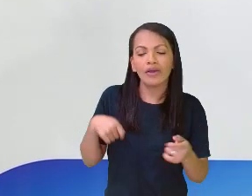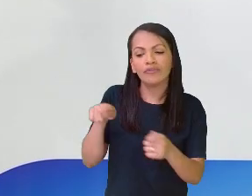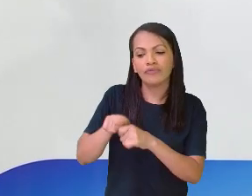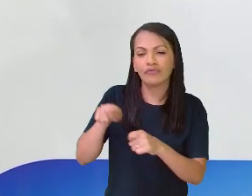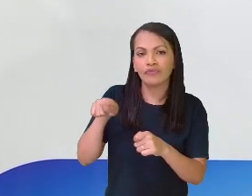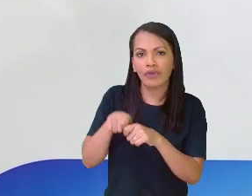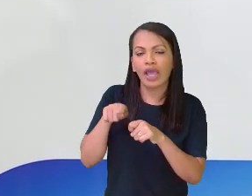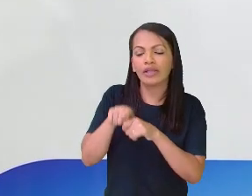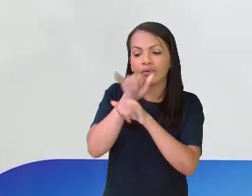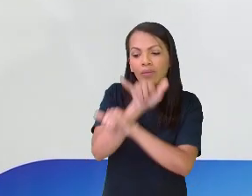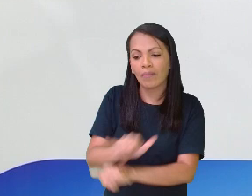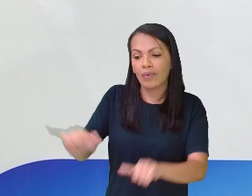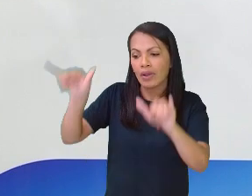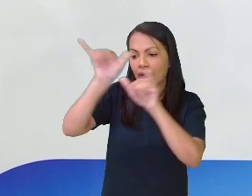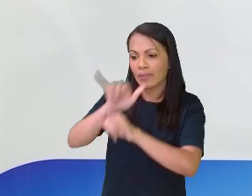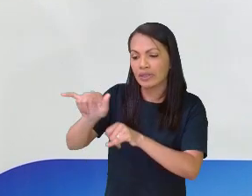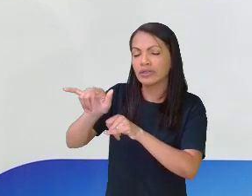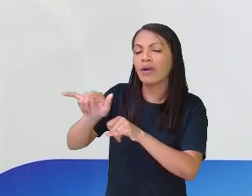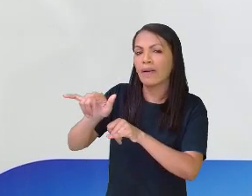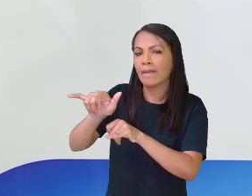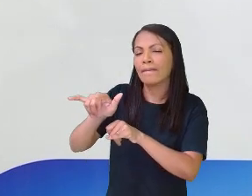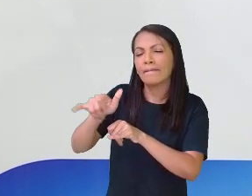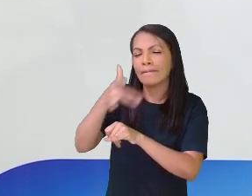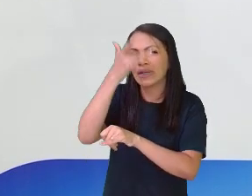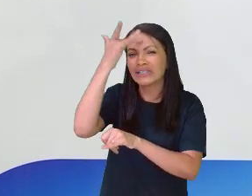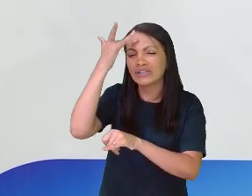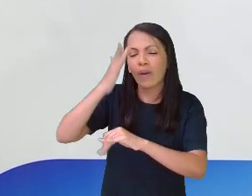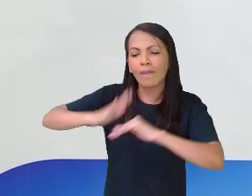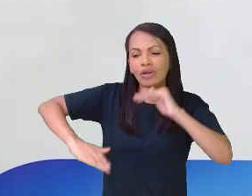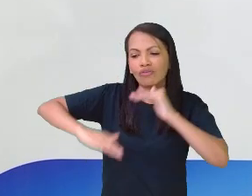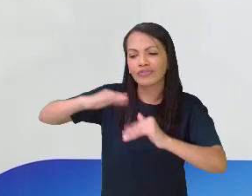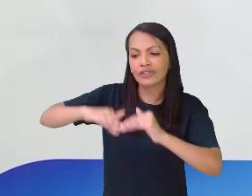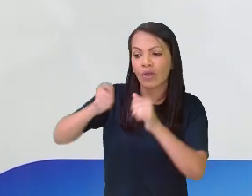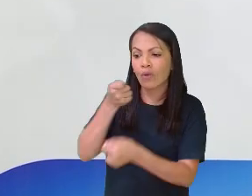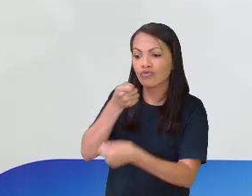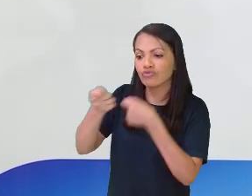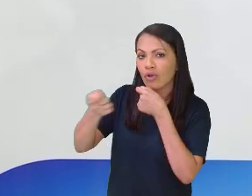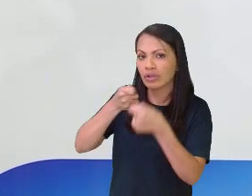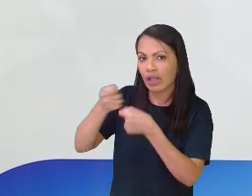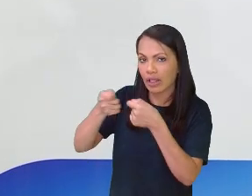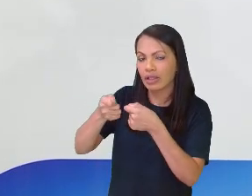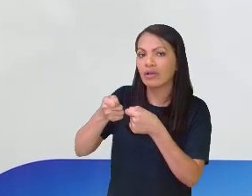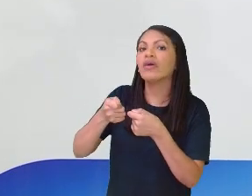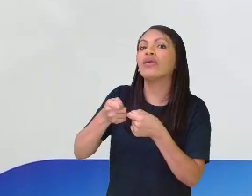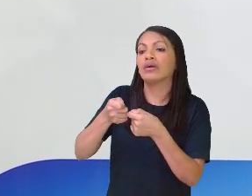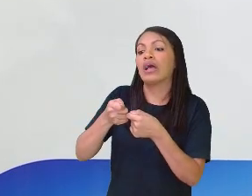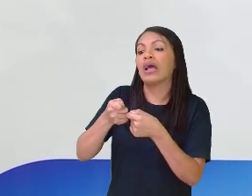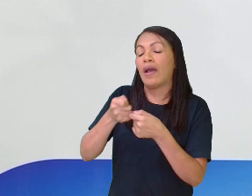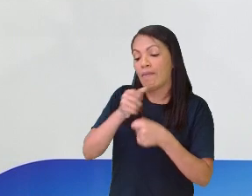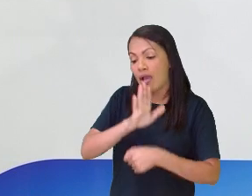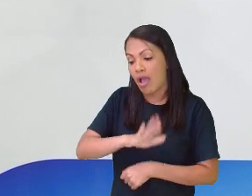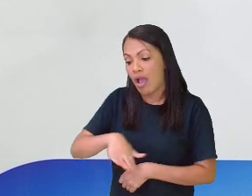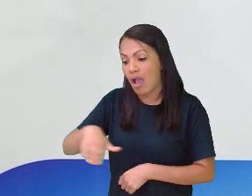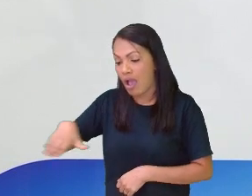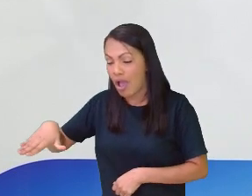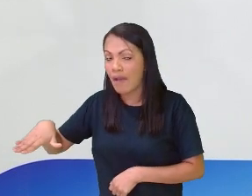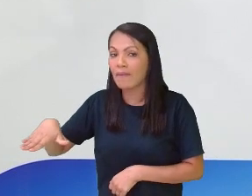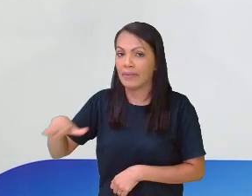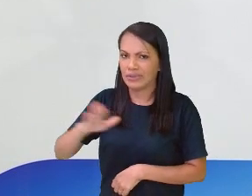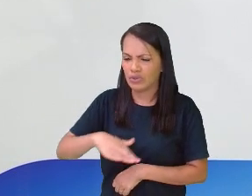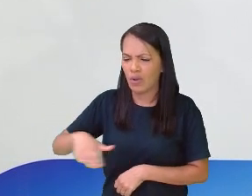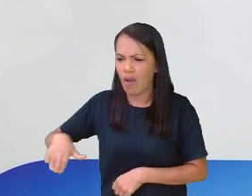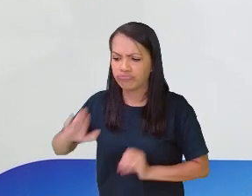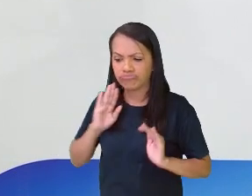produzido aí, foi divulgado por uma jornalista em uma revista voltada para o público infanto-juvenil. Então, este